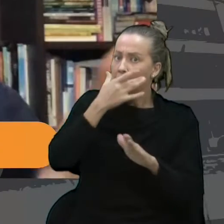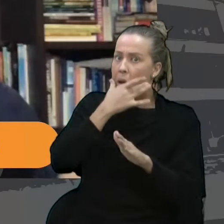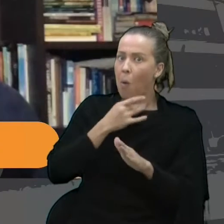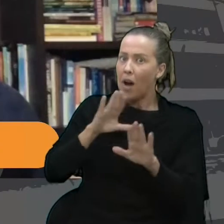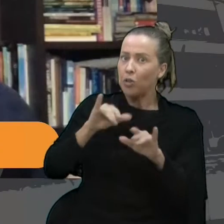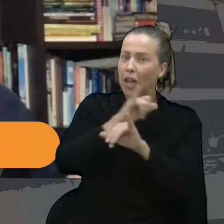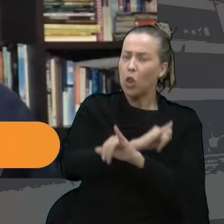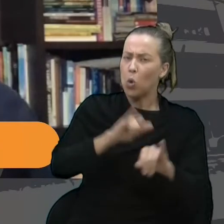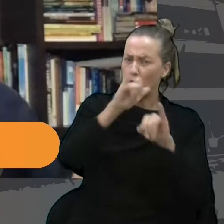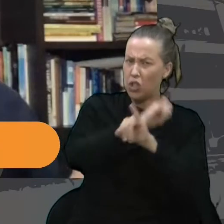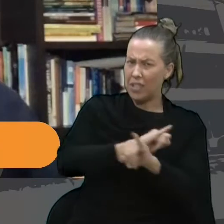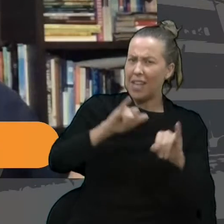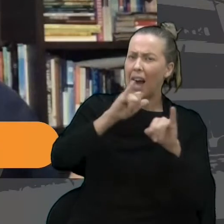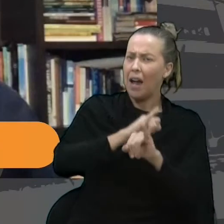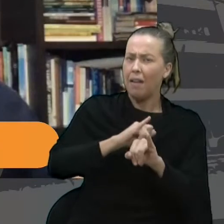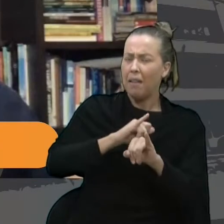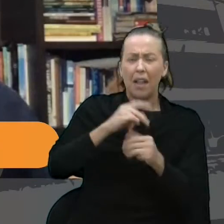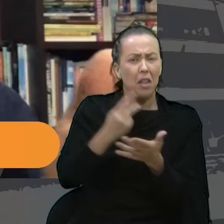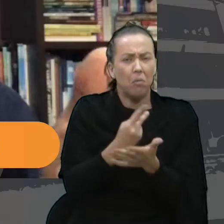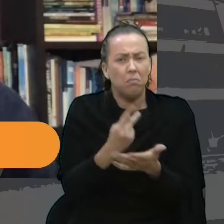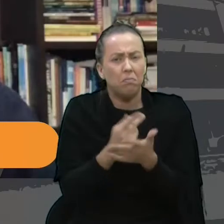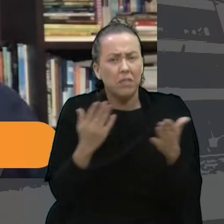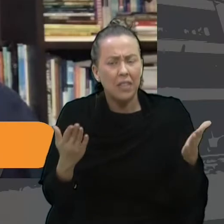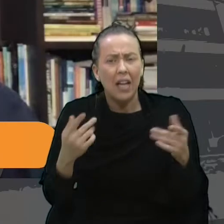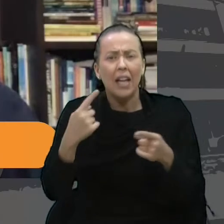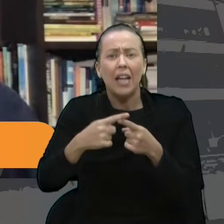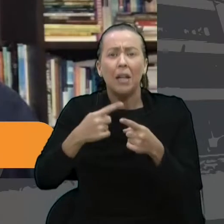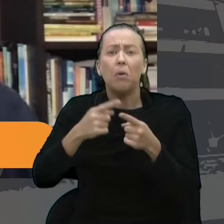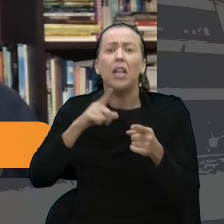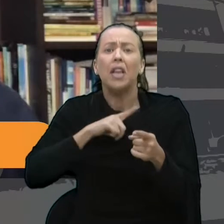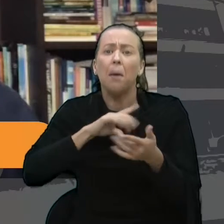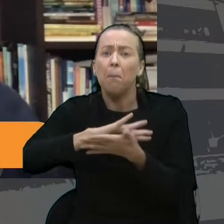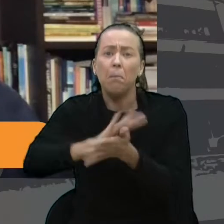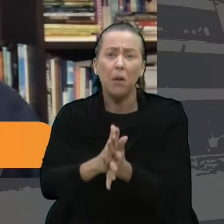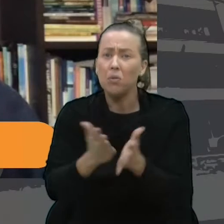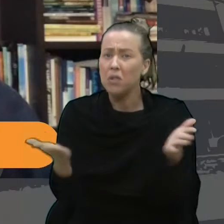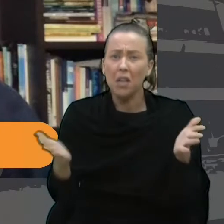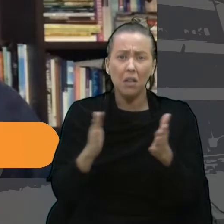noticiário, assim como está sendo incorreto. Além de tudo, ele tem preconceitos.